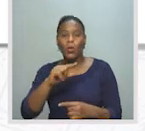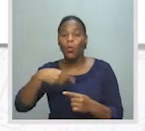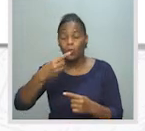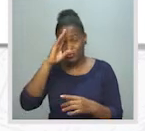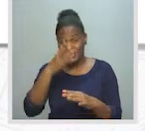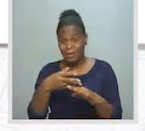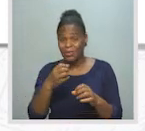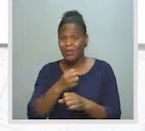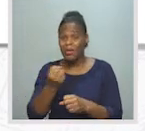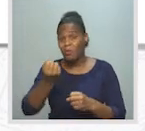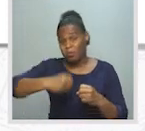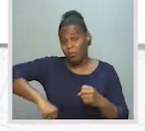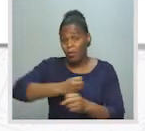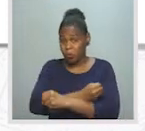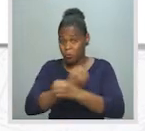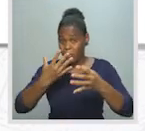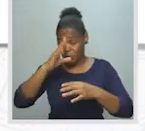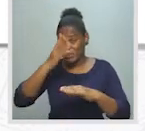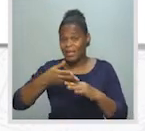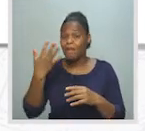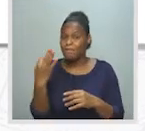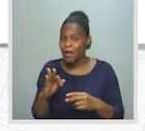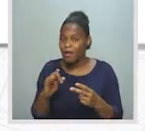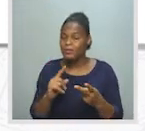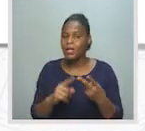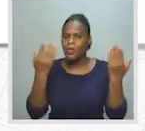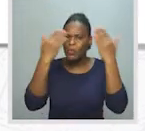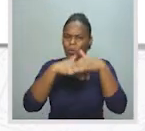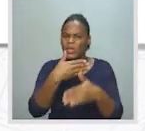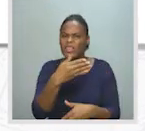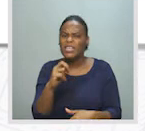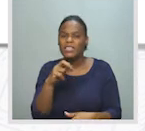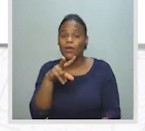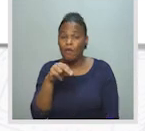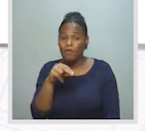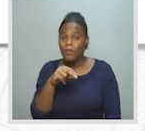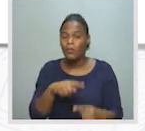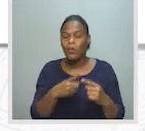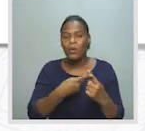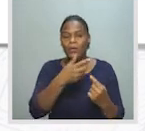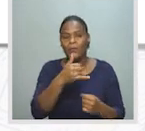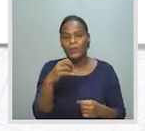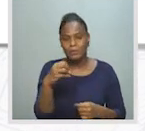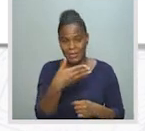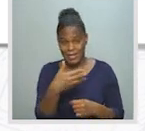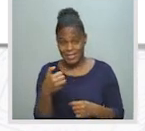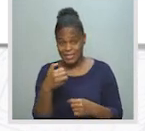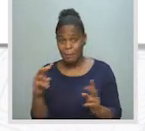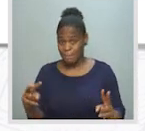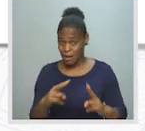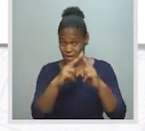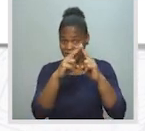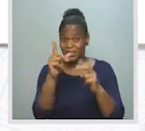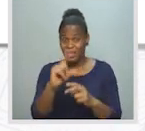atentados terroristas que aconteceram em França na noite de 13 de novembro de 2015,